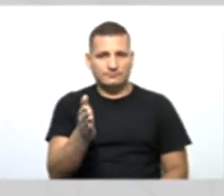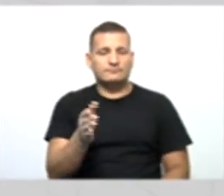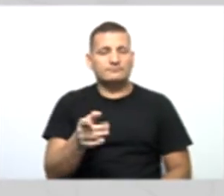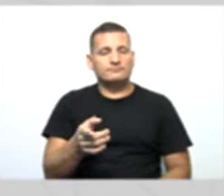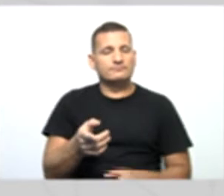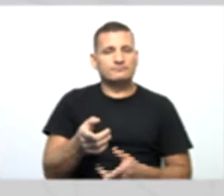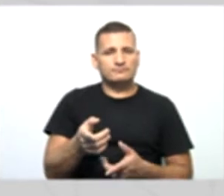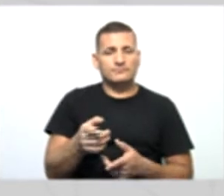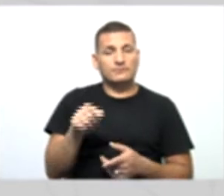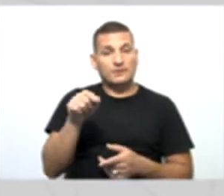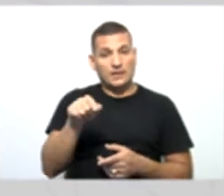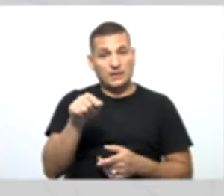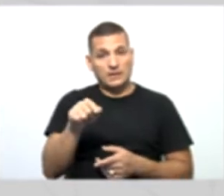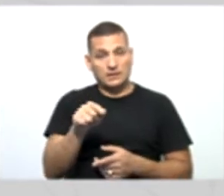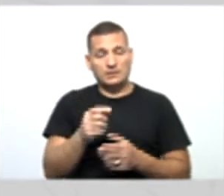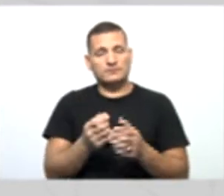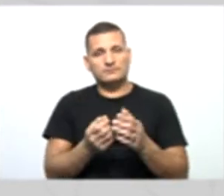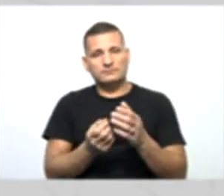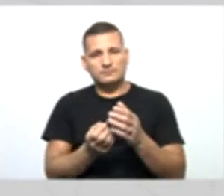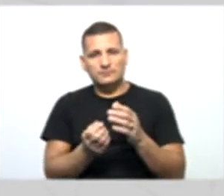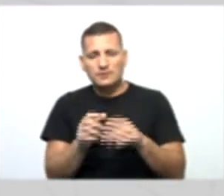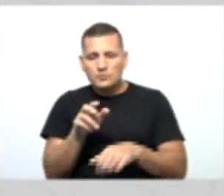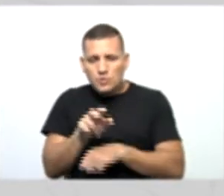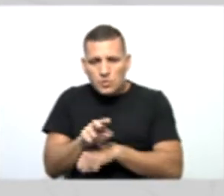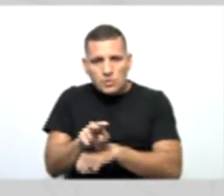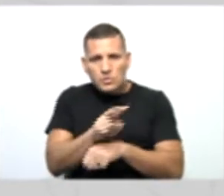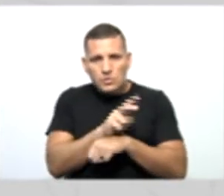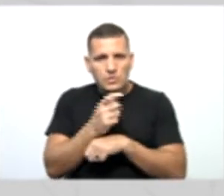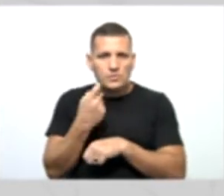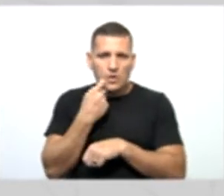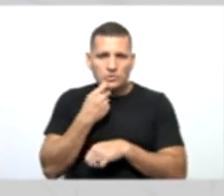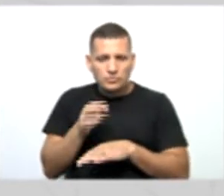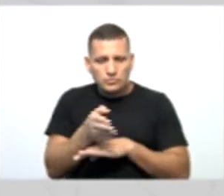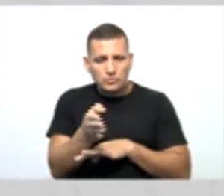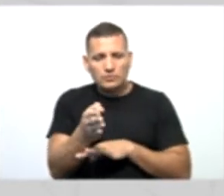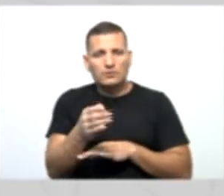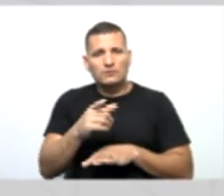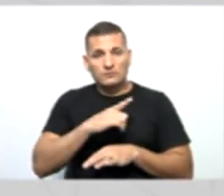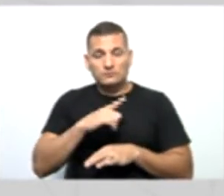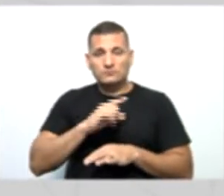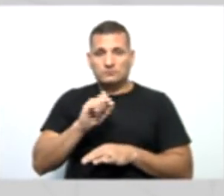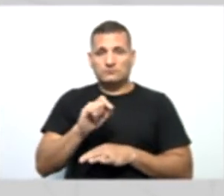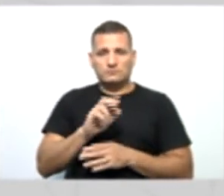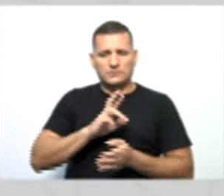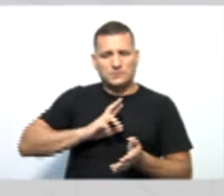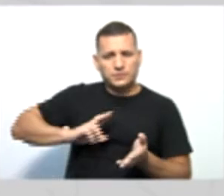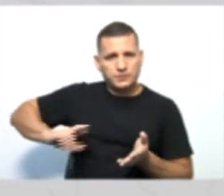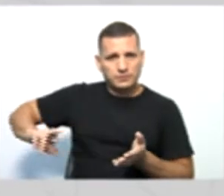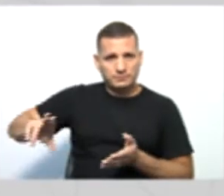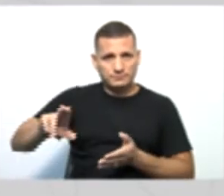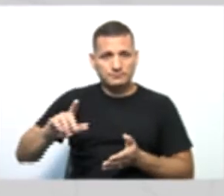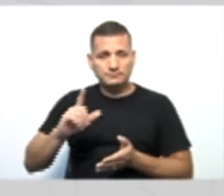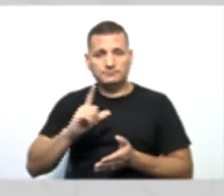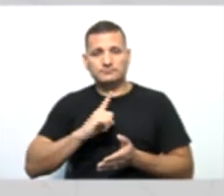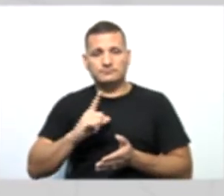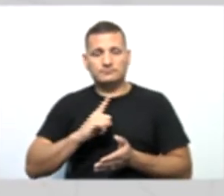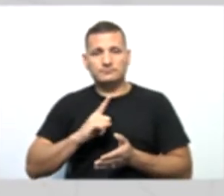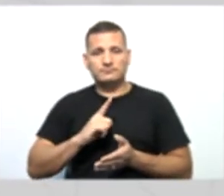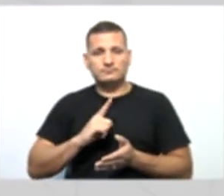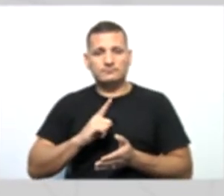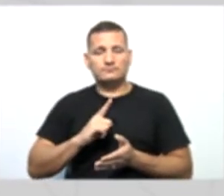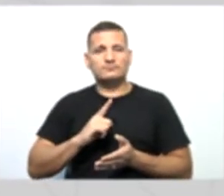dessa APL é a criação de peixe. Então, eu tenho vários empreendimentos que funcionam